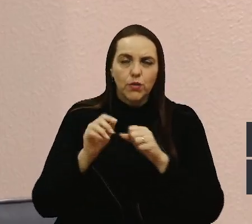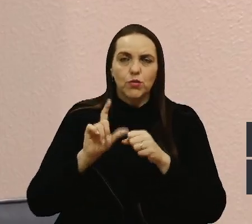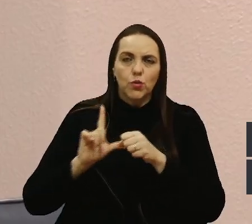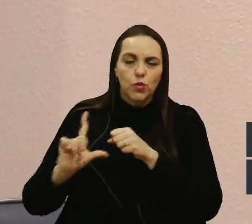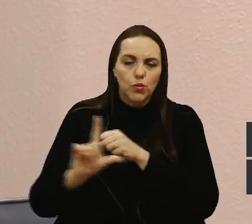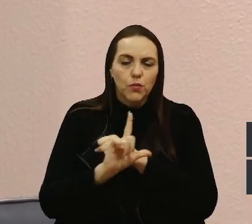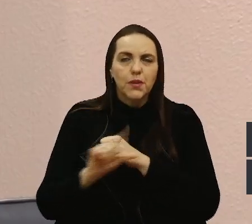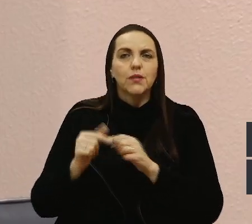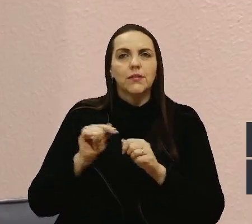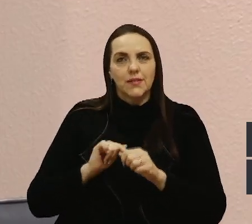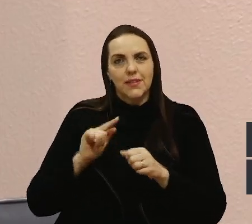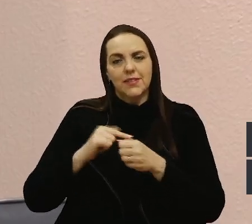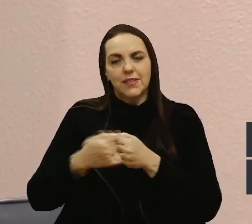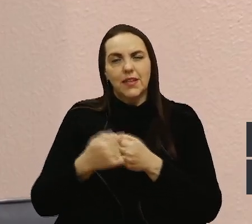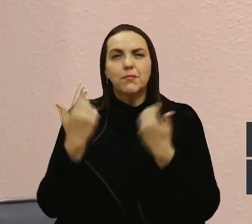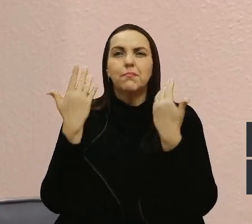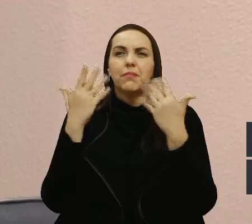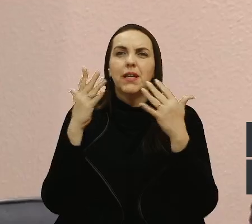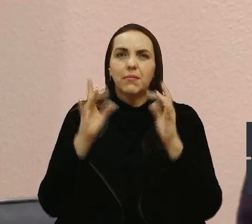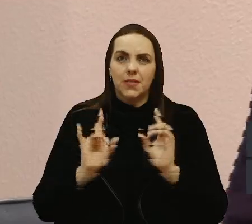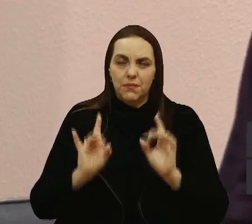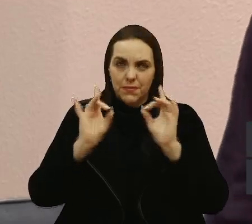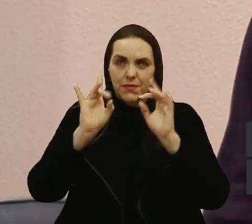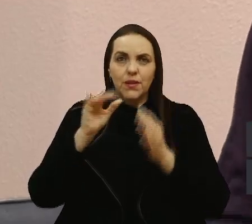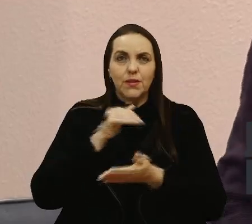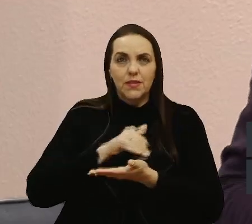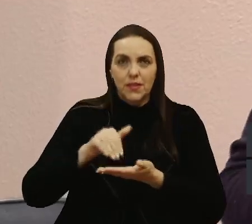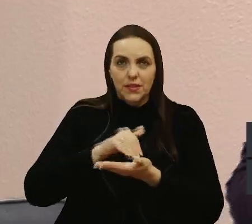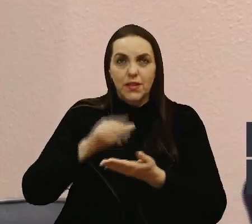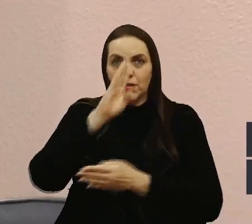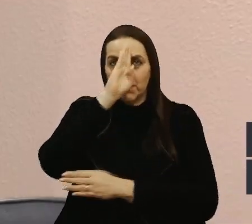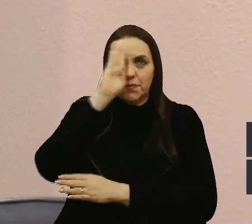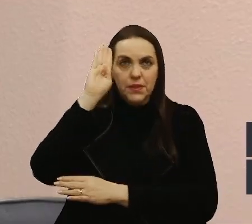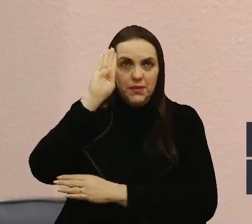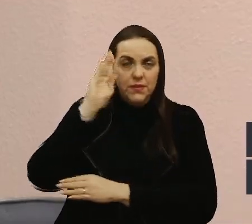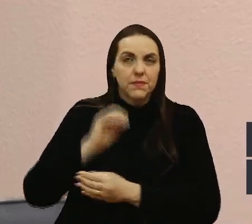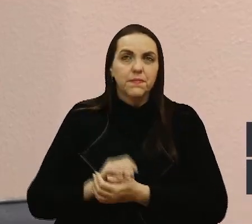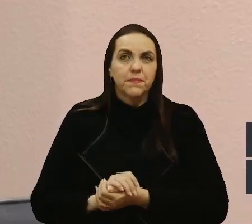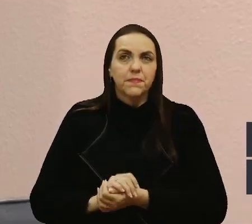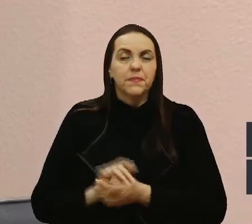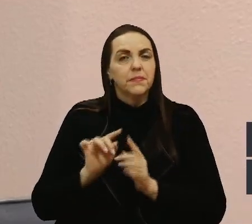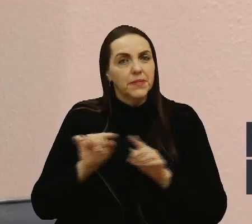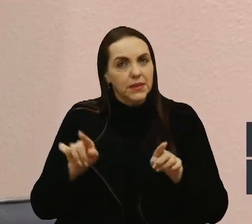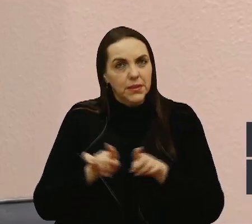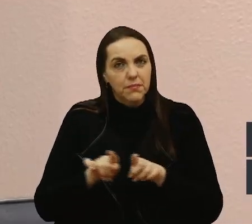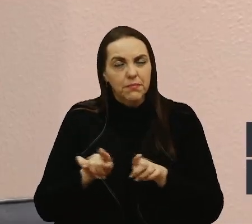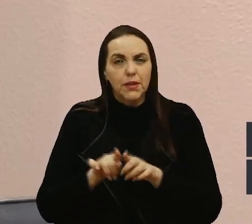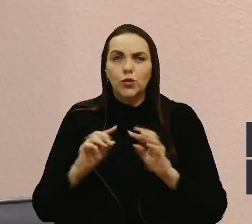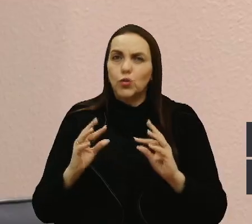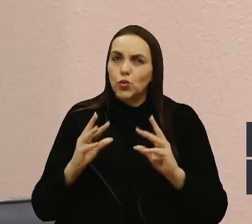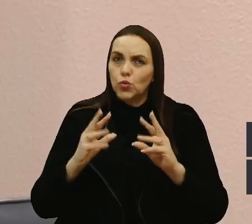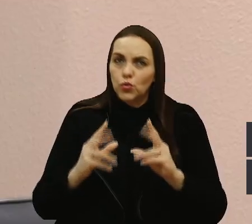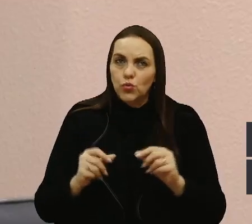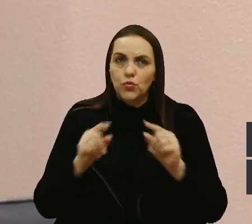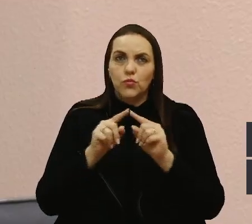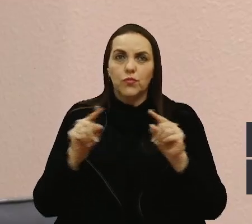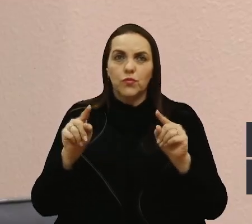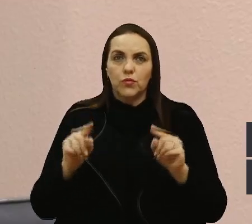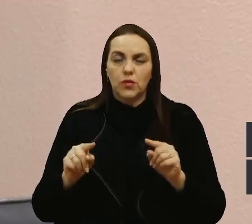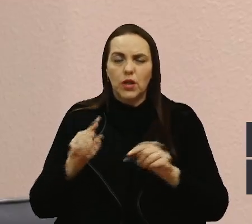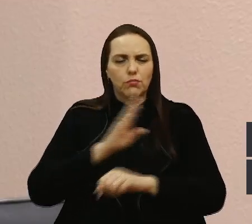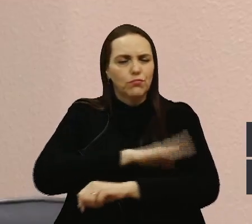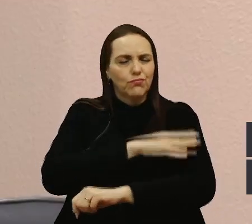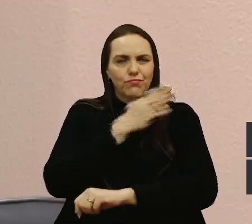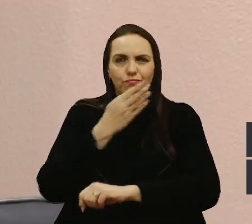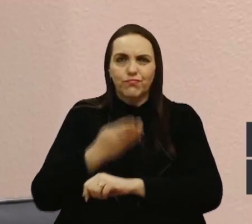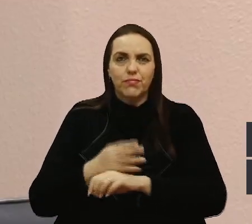Então, aqui, parabenizar em especial o secretário Adriano Bressan, mas também todos os servidores que diuturnamente se